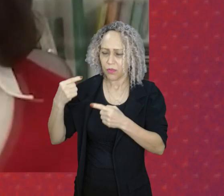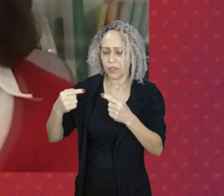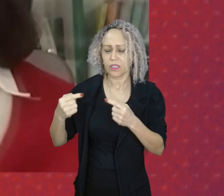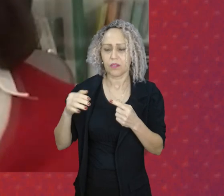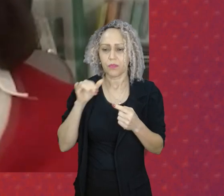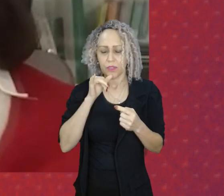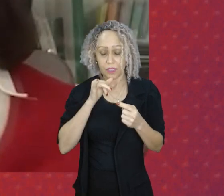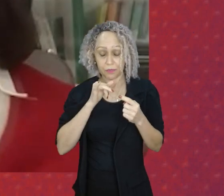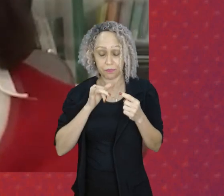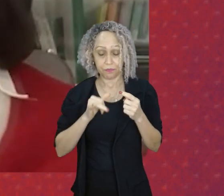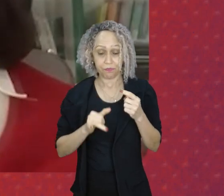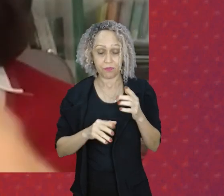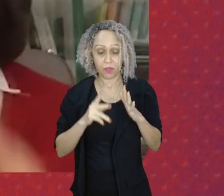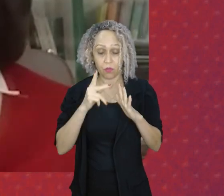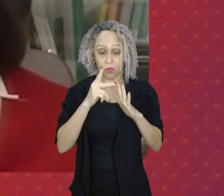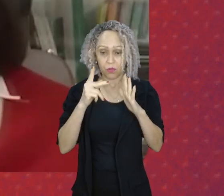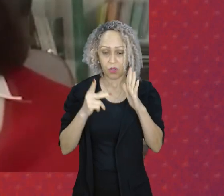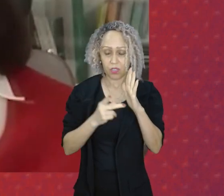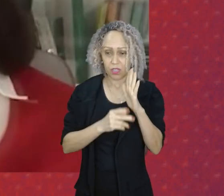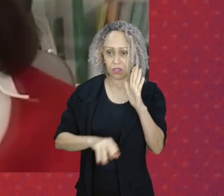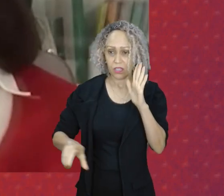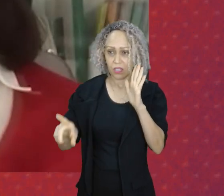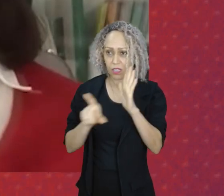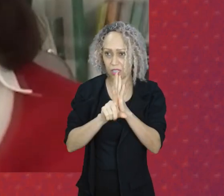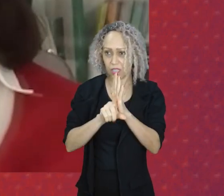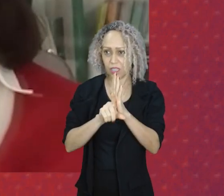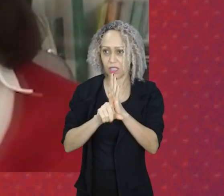das iniciativas legislativas,